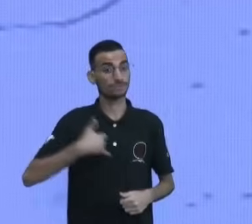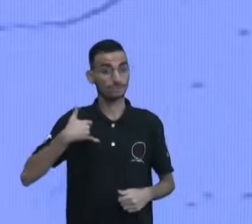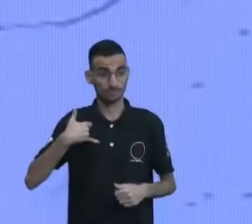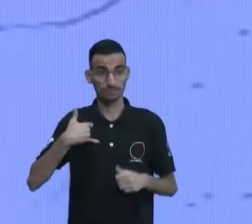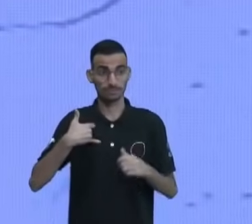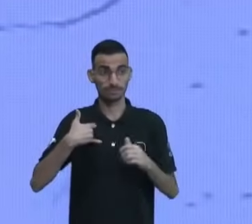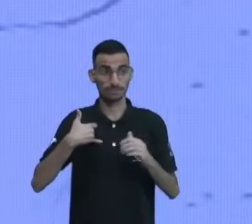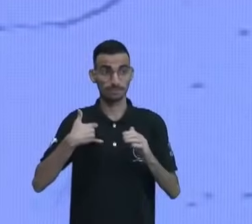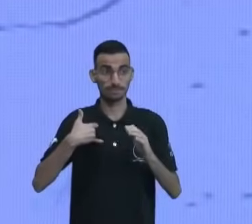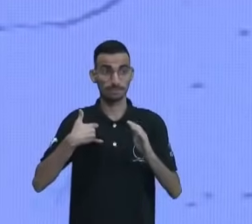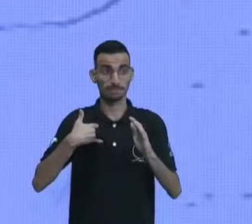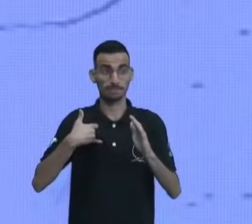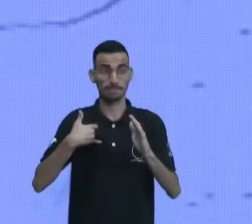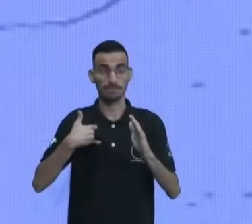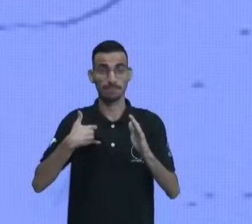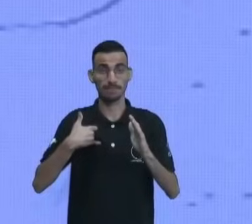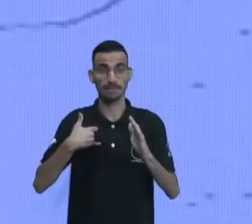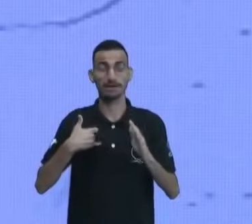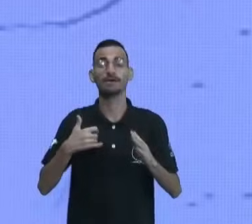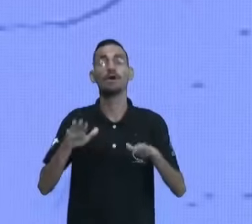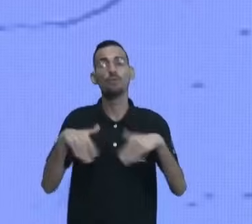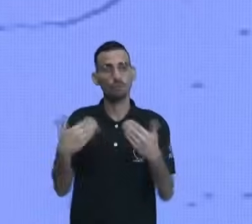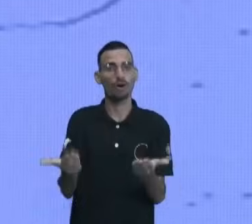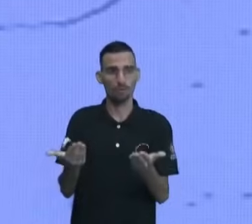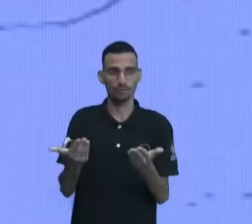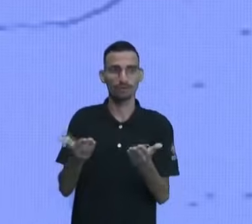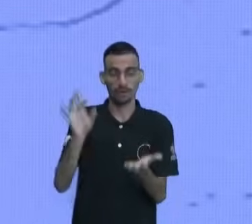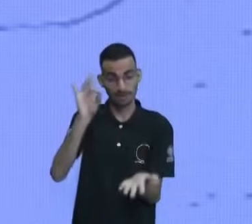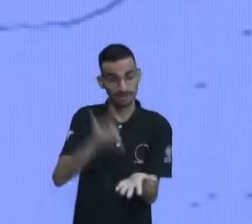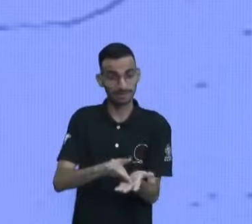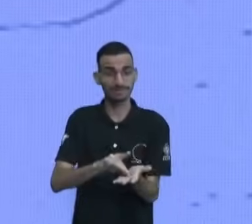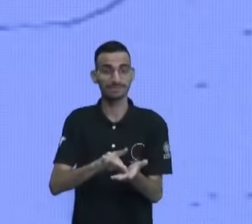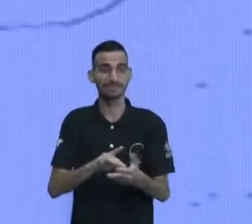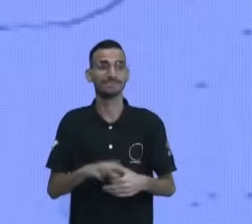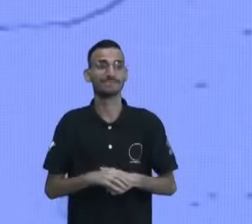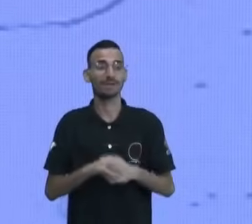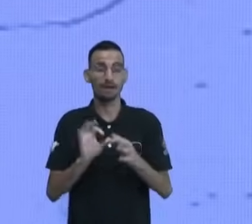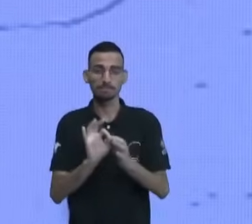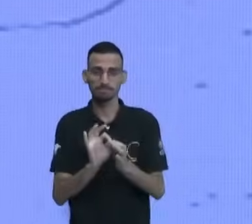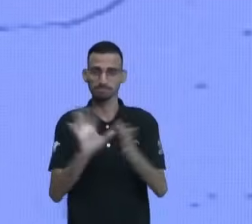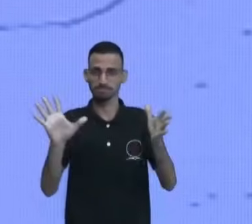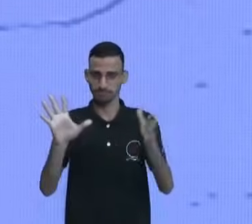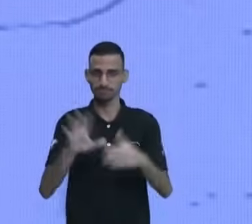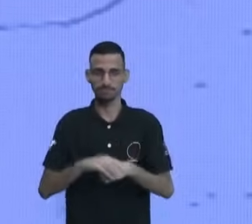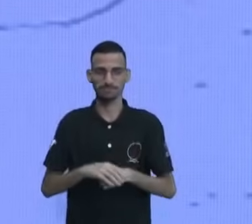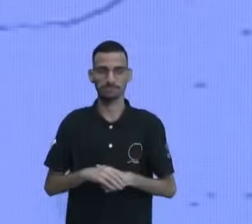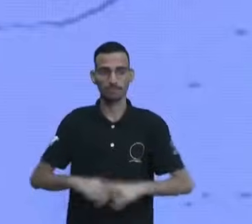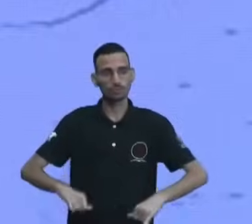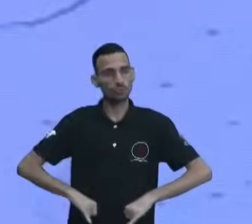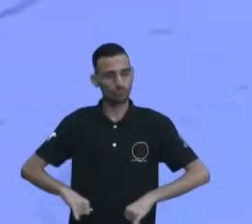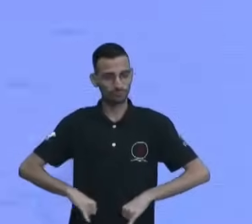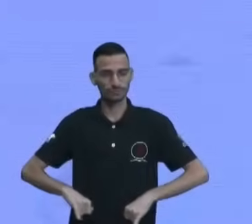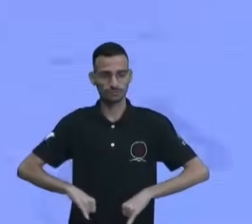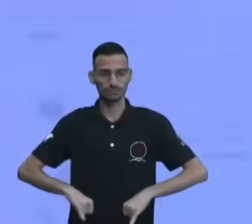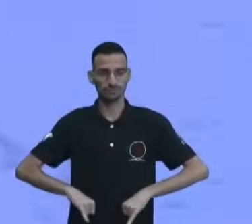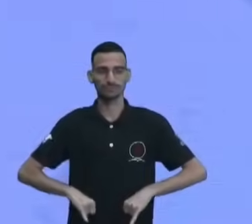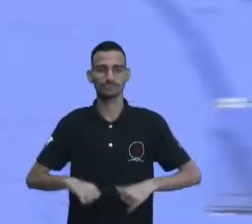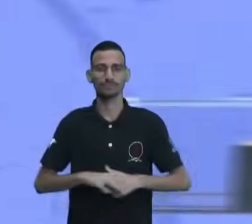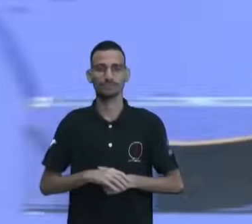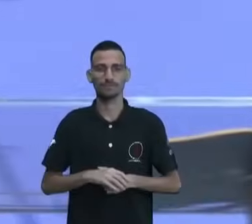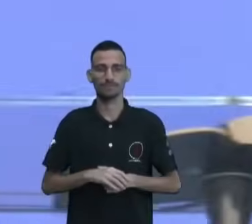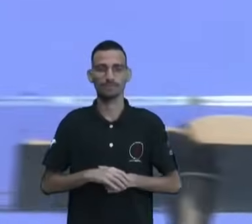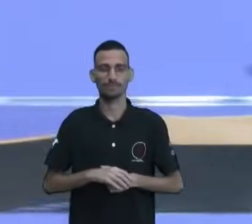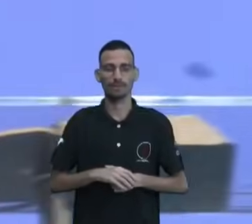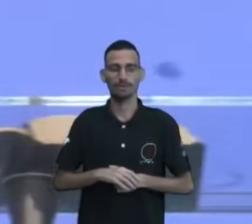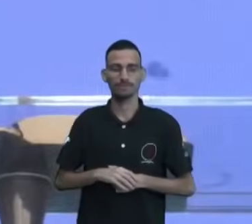sincero e ficarei livre de grande transgressão Olha o que que Davi tá colocando a soberba não é uma transgressão